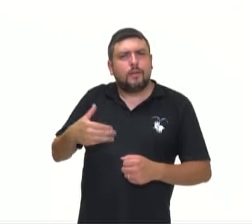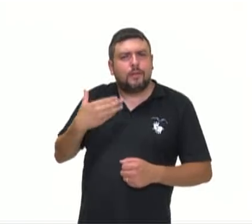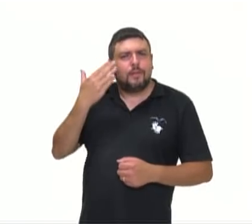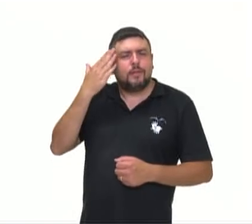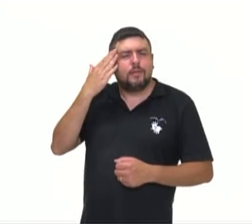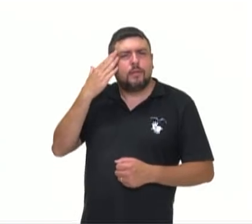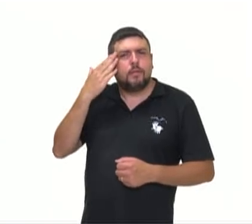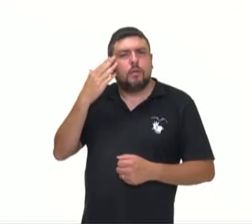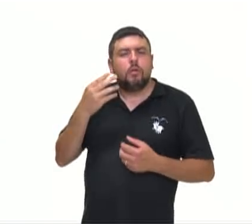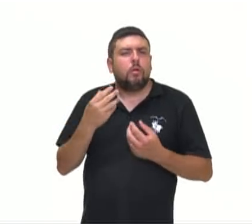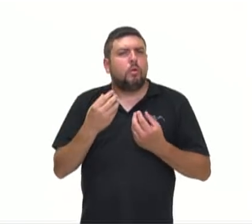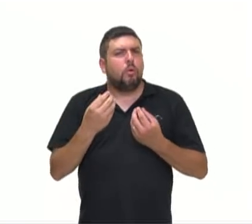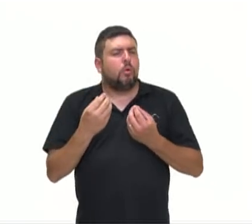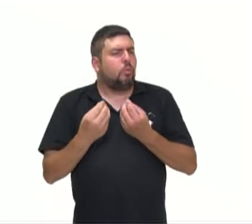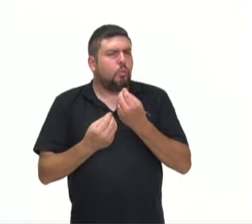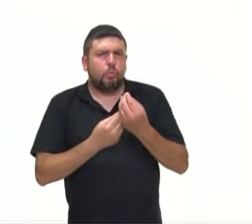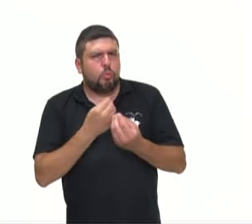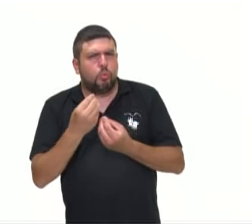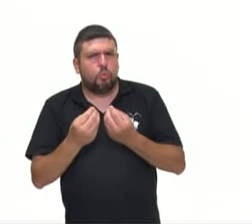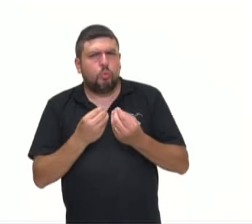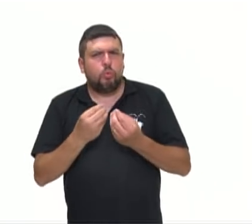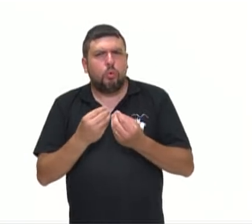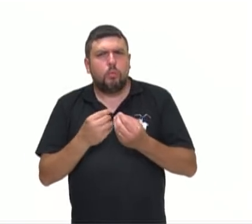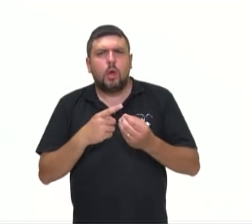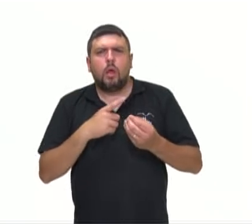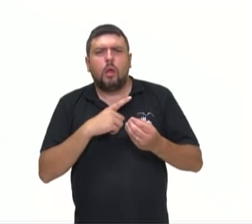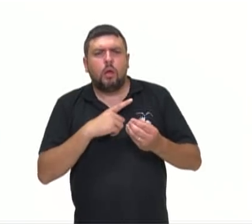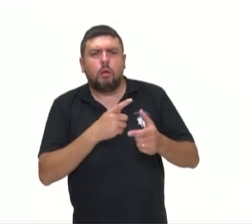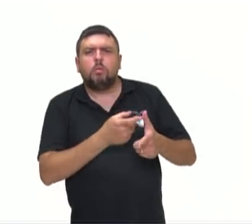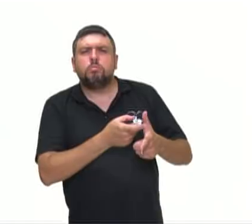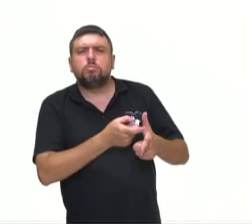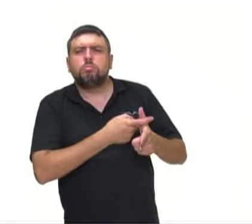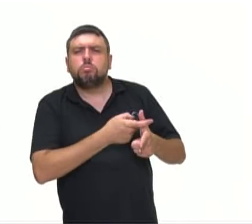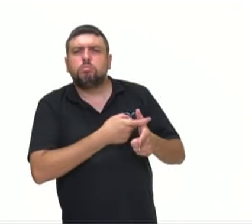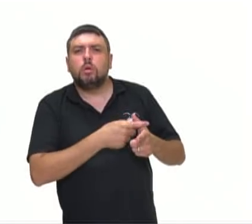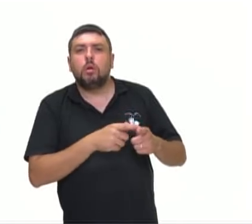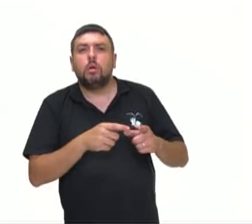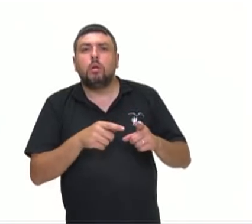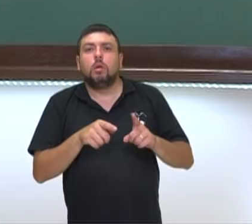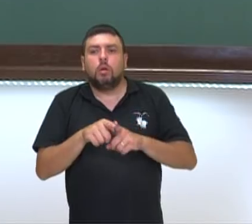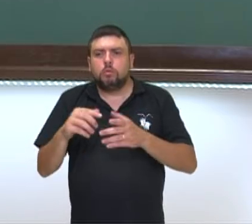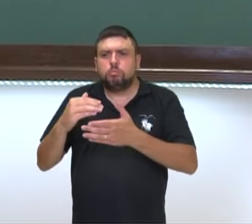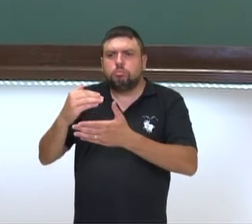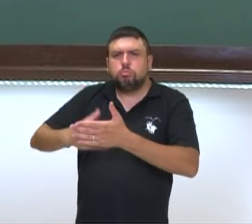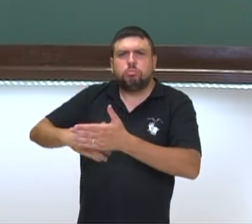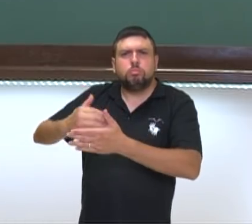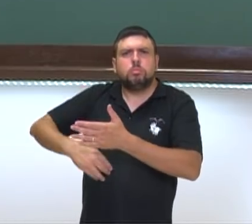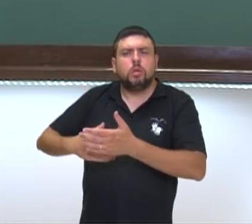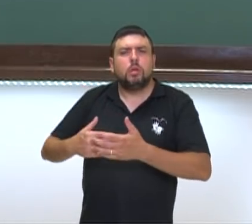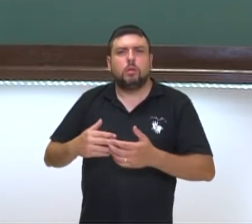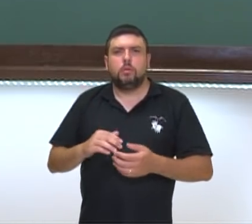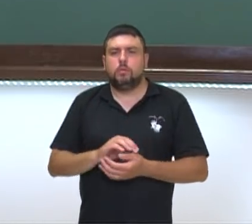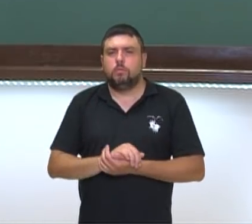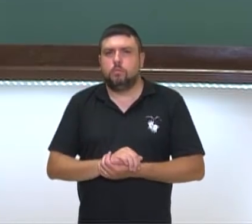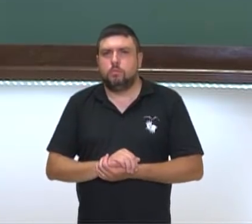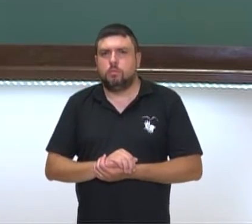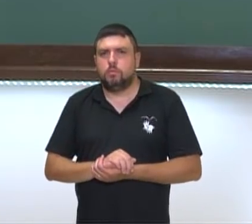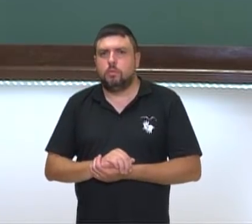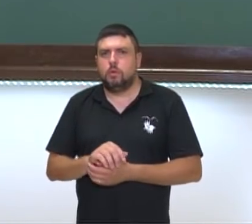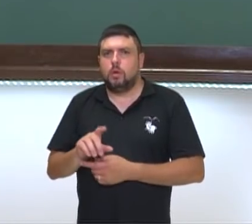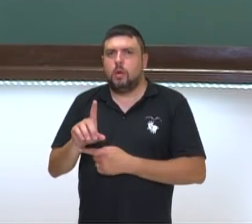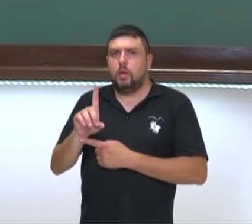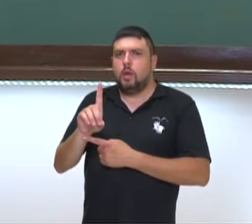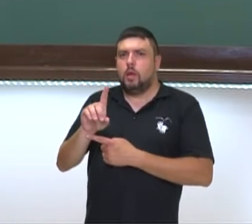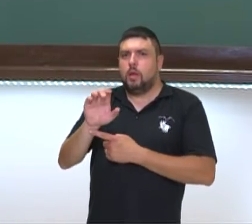poderia representar os débitos e os créditos desse extrato? Lembrando que débito é o